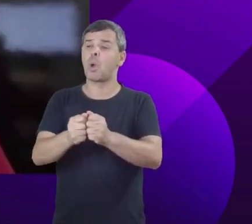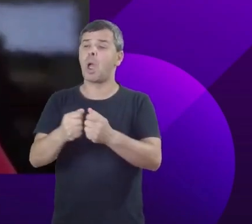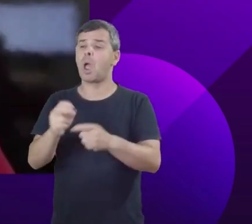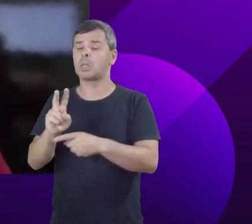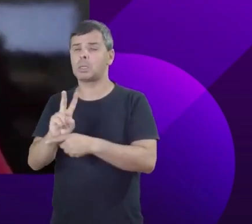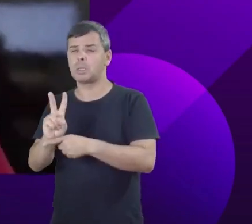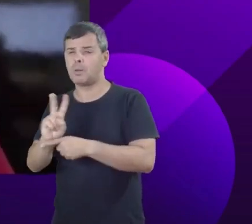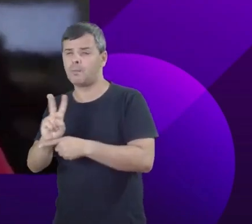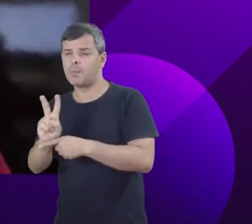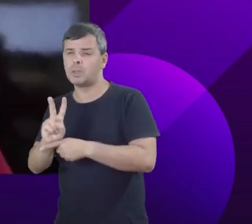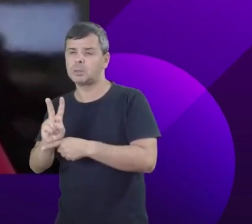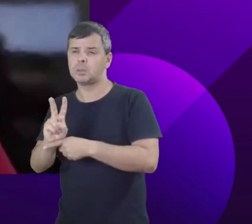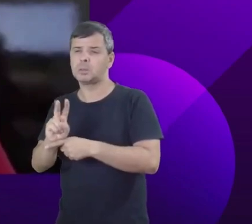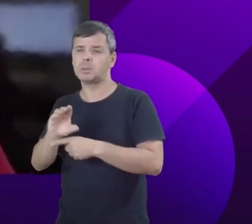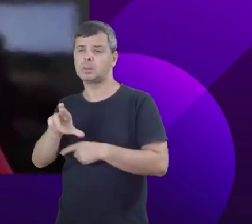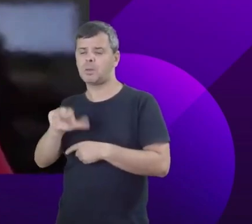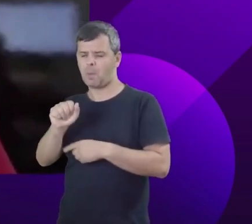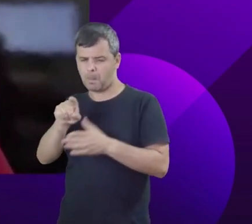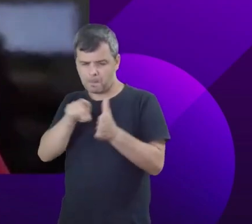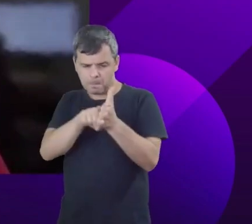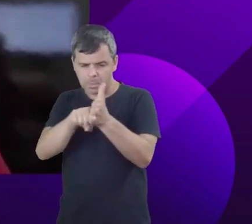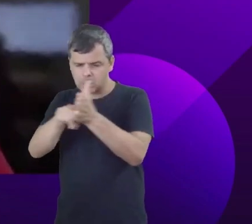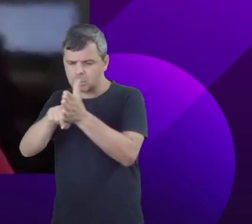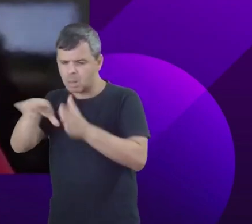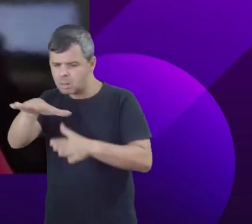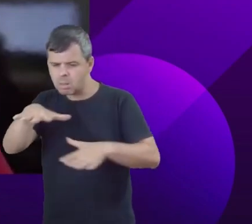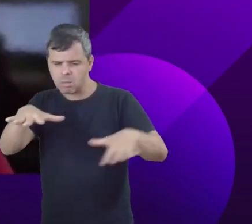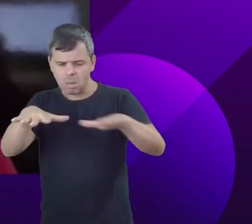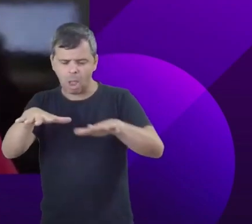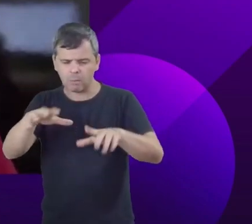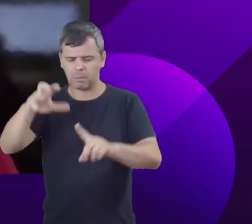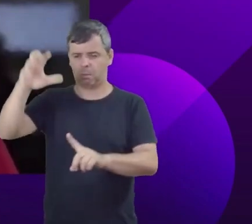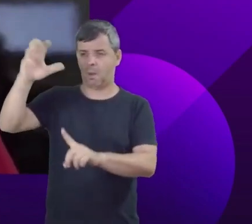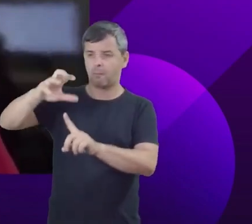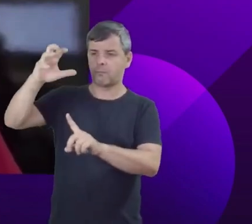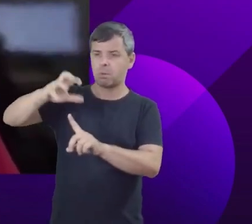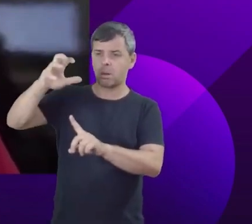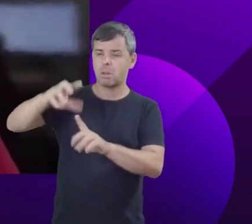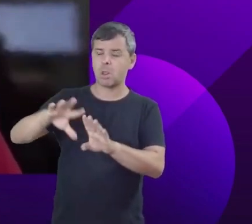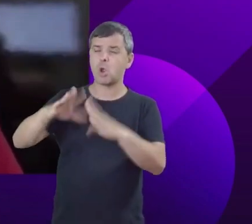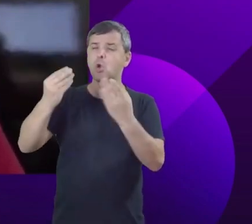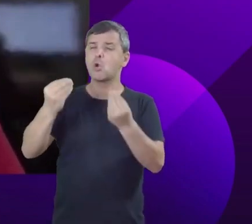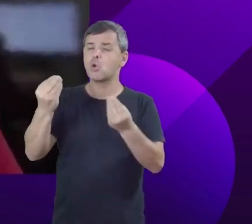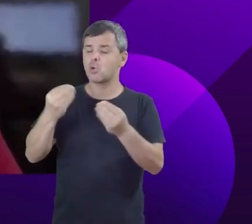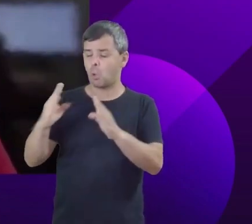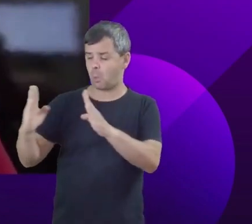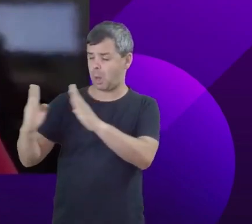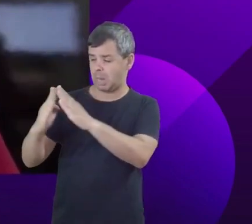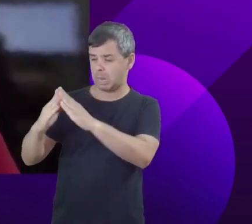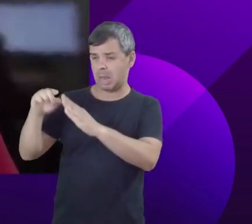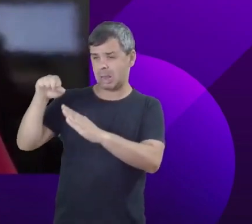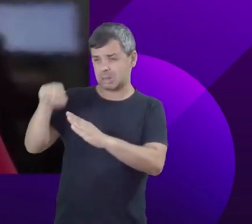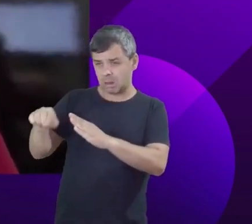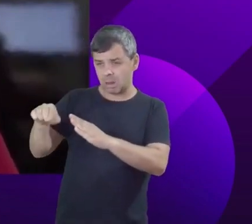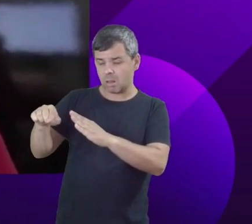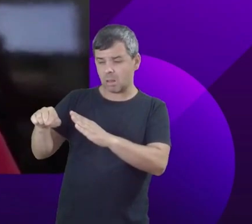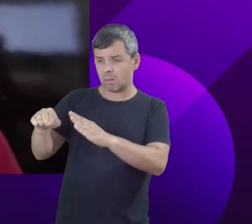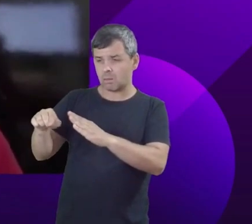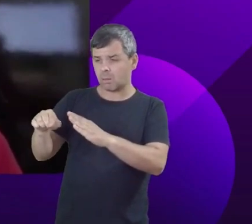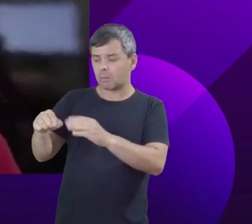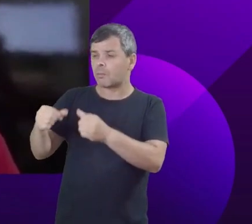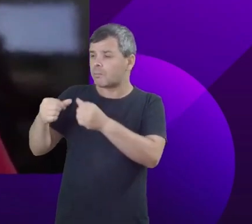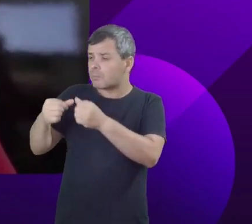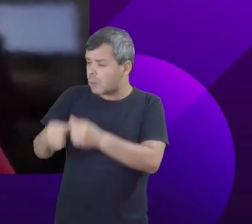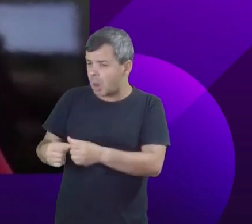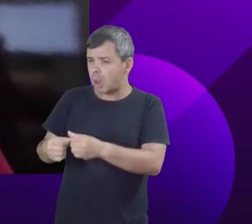dos municípios, estão fazendo levantamento, né, das áreas que foram atingidas, de como que as residências daquelas pessoas